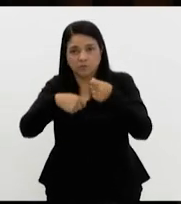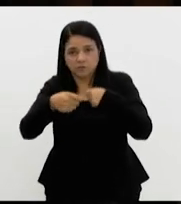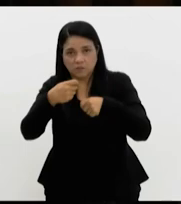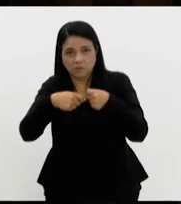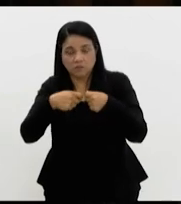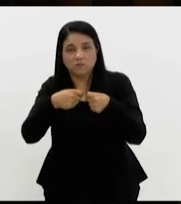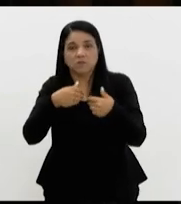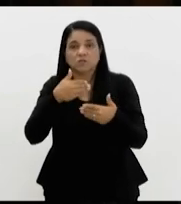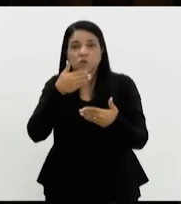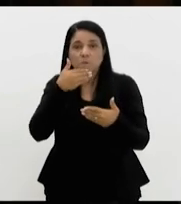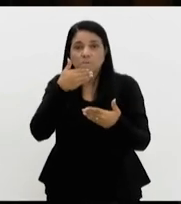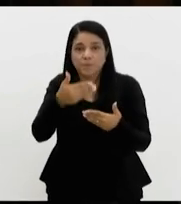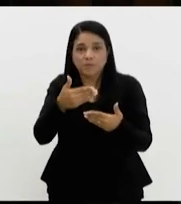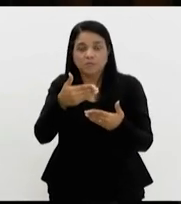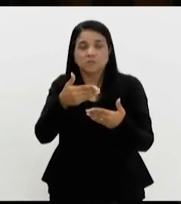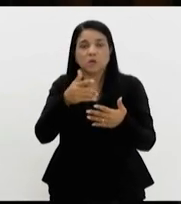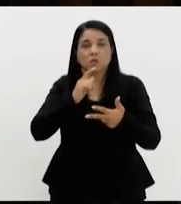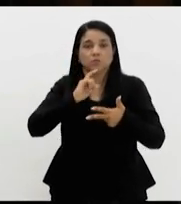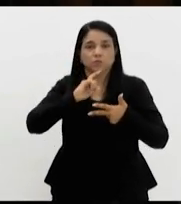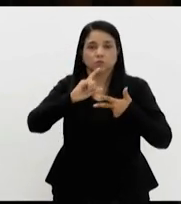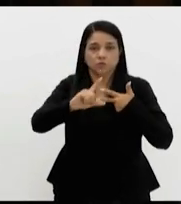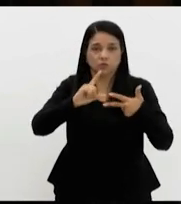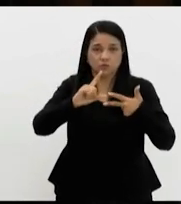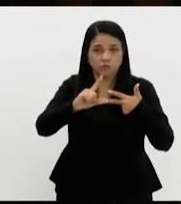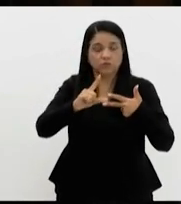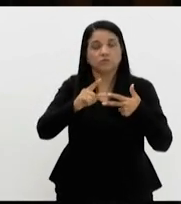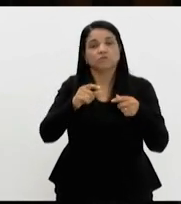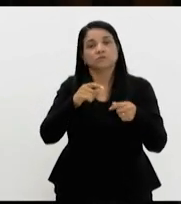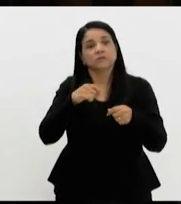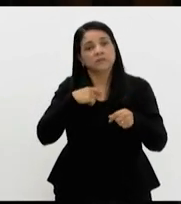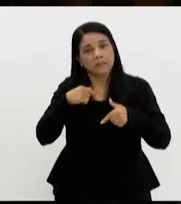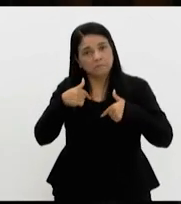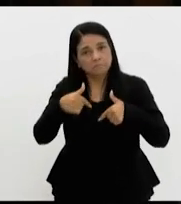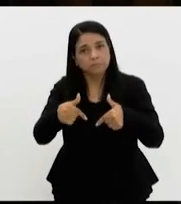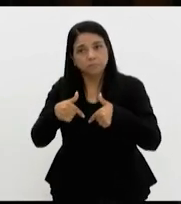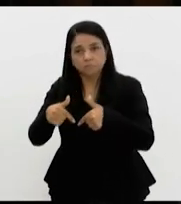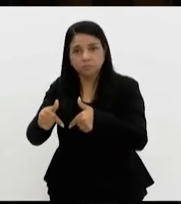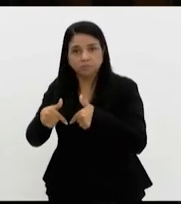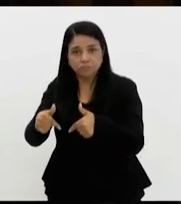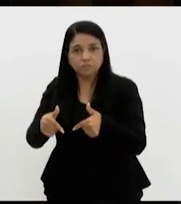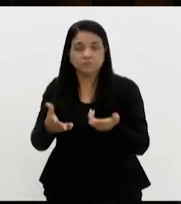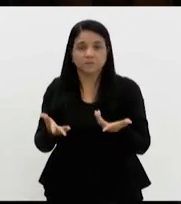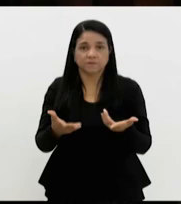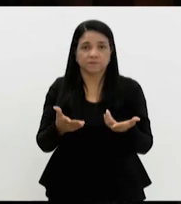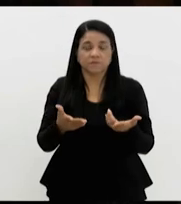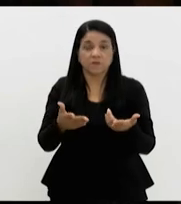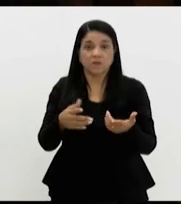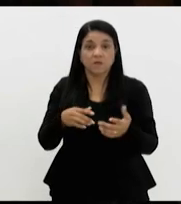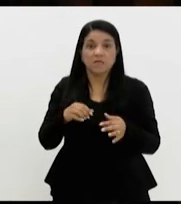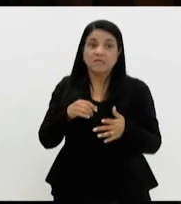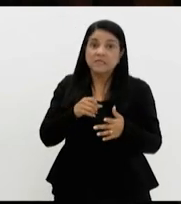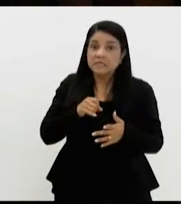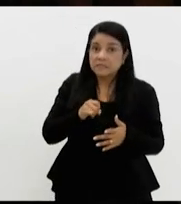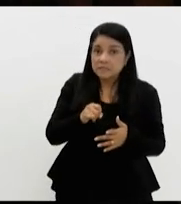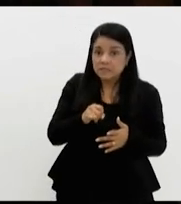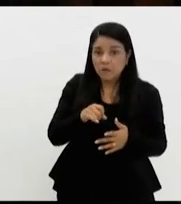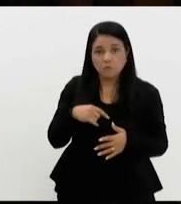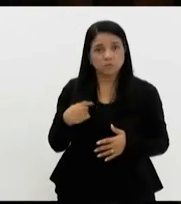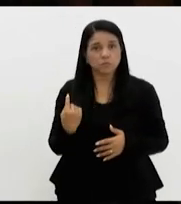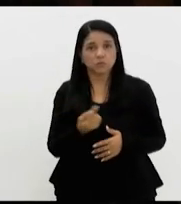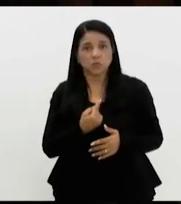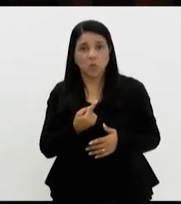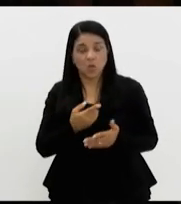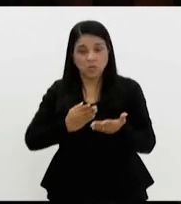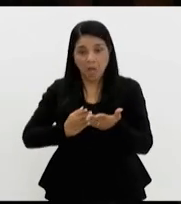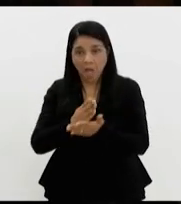das petições do próprio legislativo que estão sendo movidos. Porque, senão, o que a gente está fazendo é